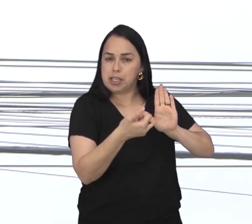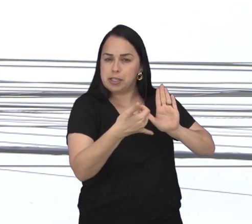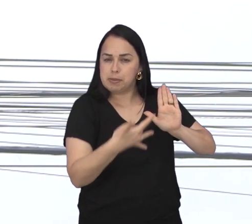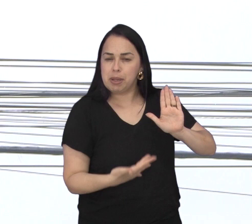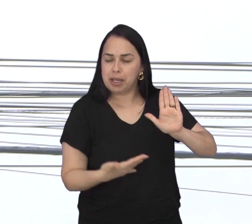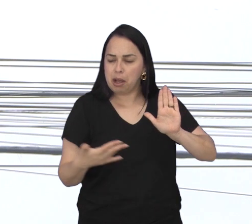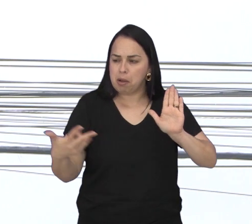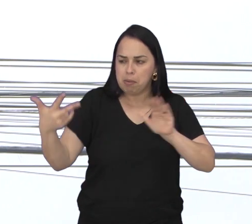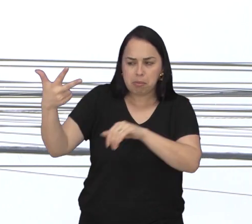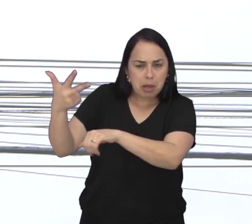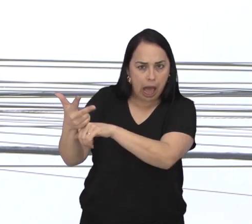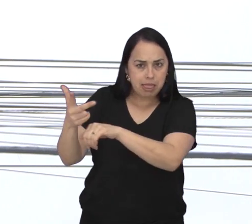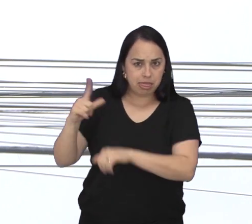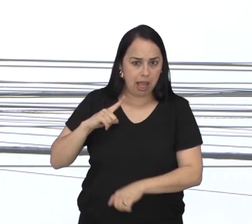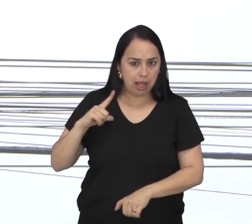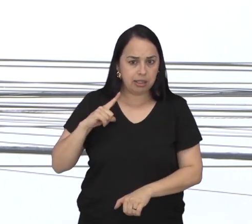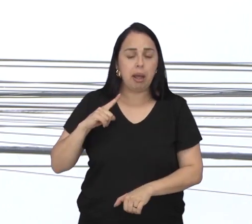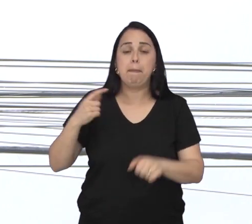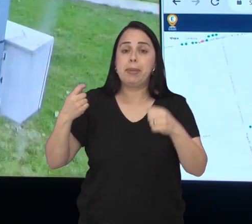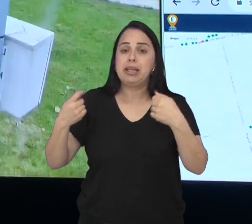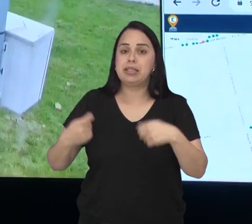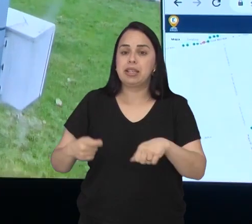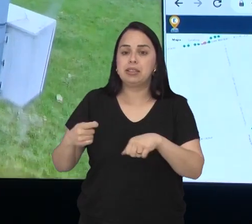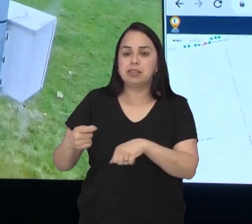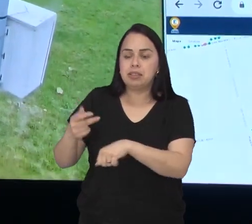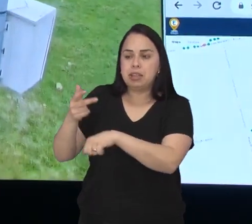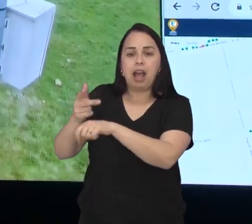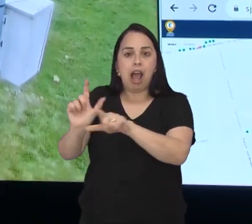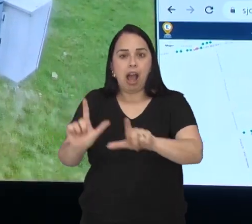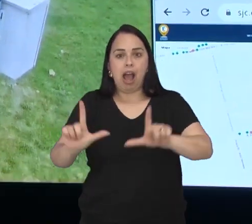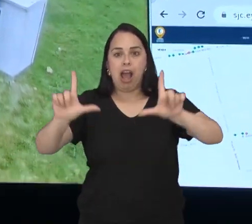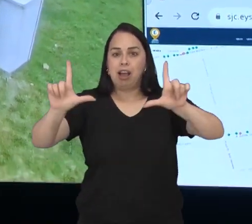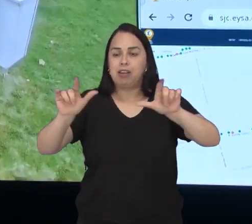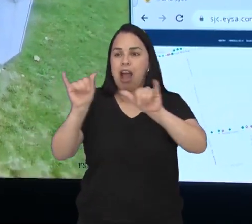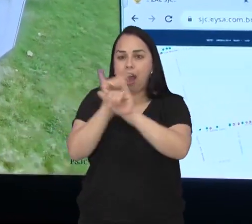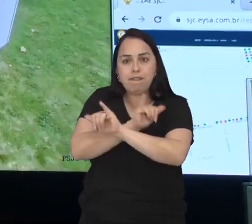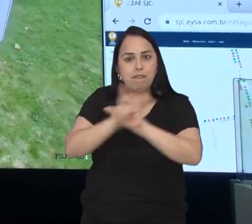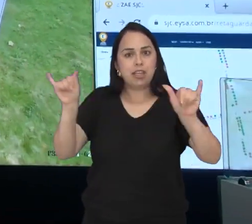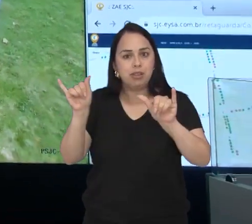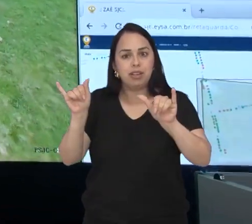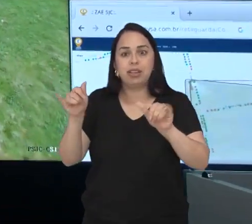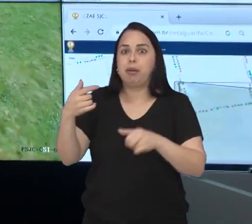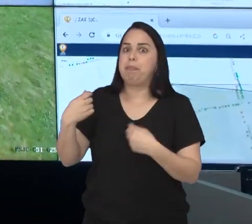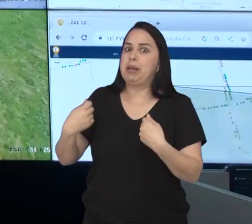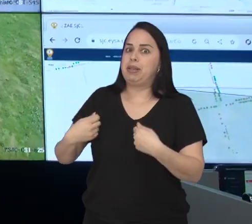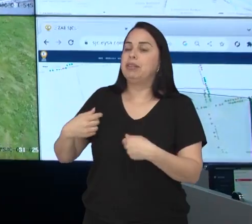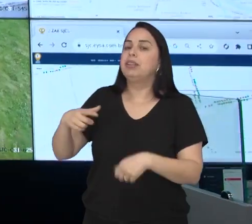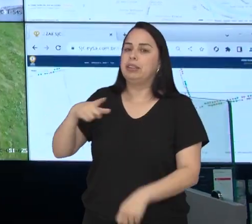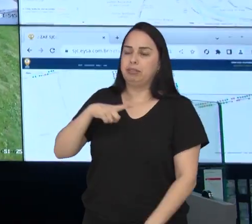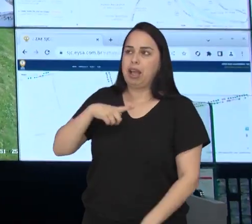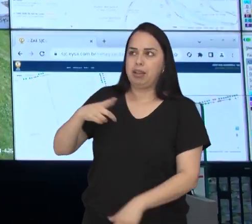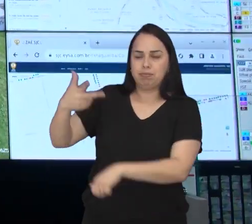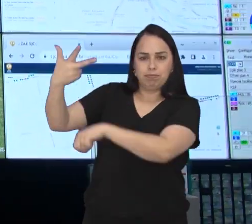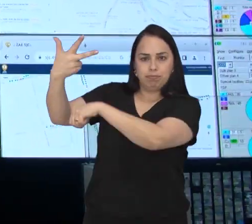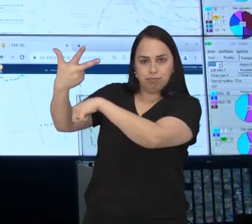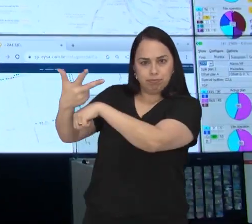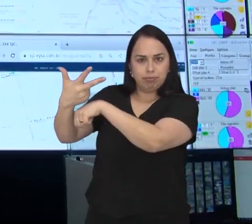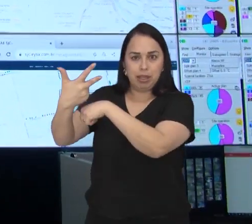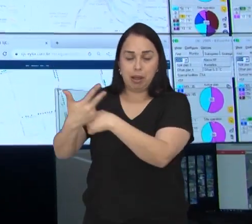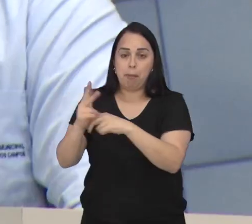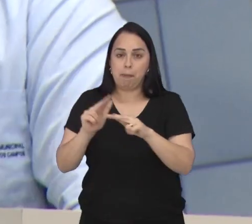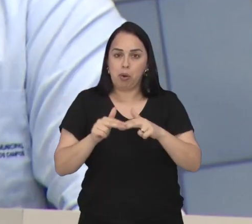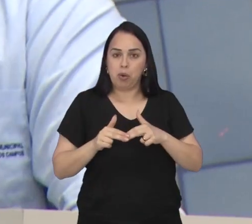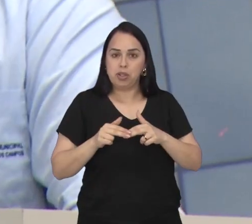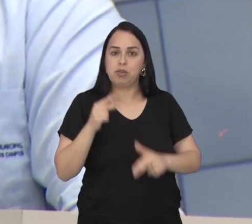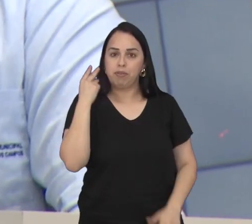nos locais onde as câmeras forem instaladas, também sejam fixados avisos, informando a existência do monitoramento. Com